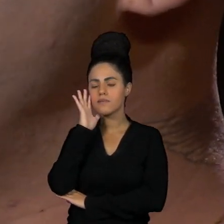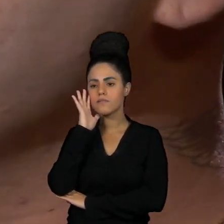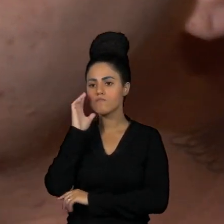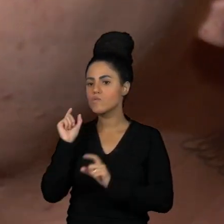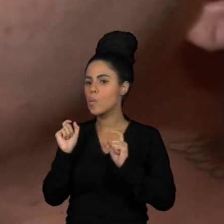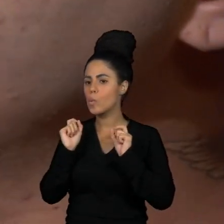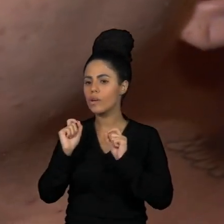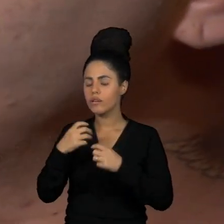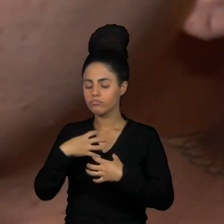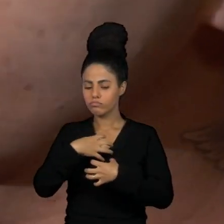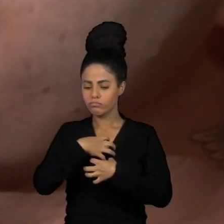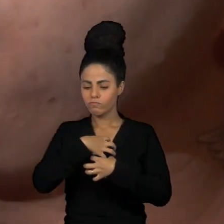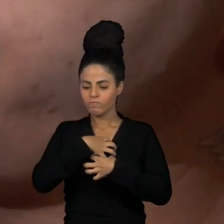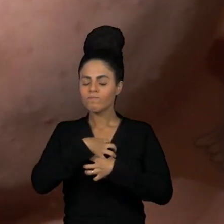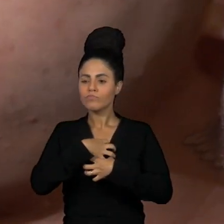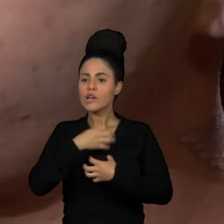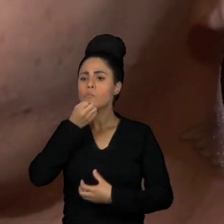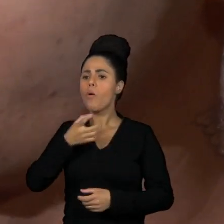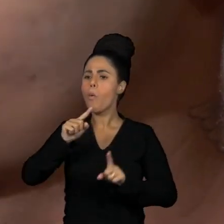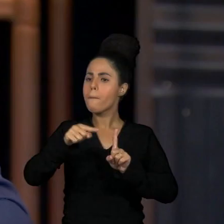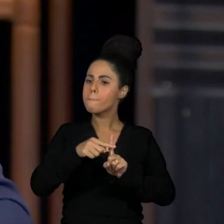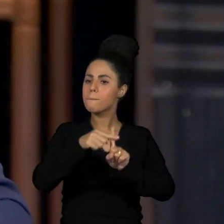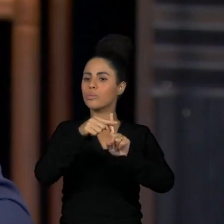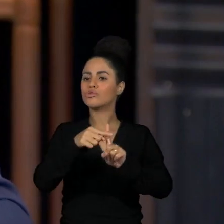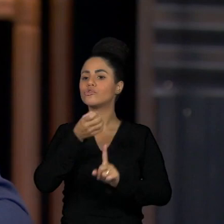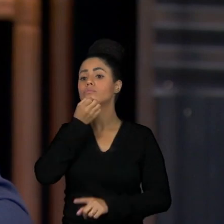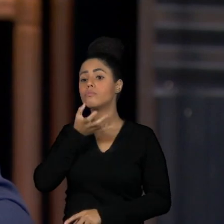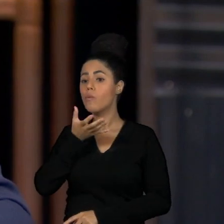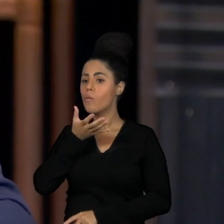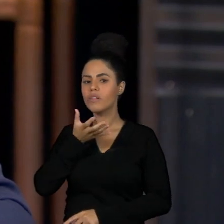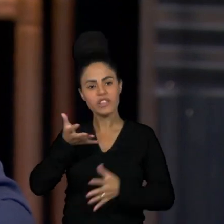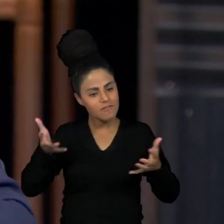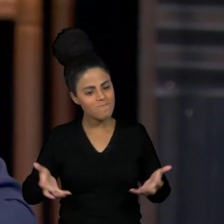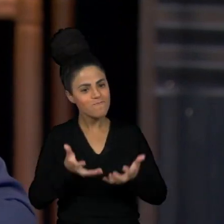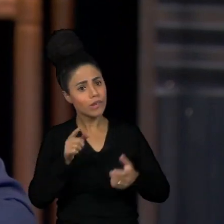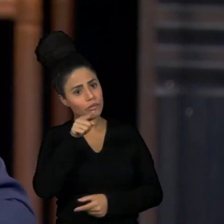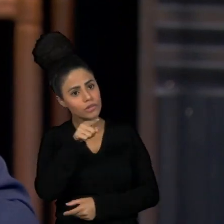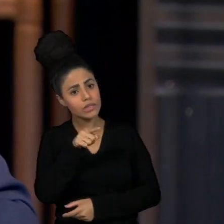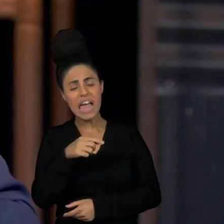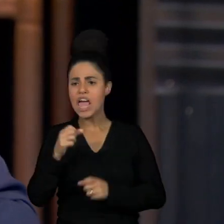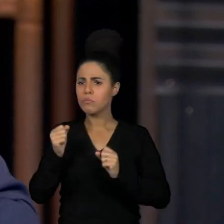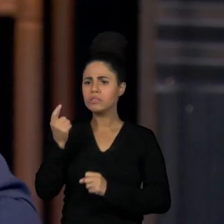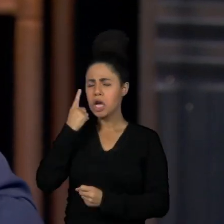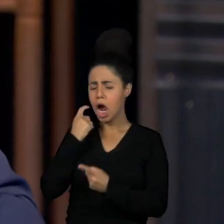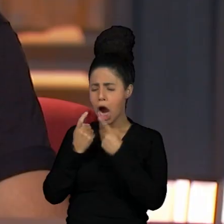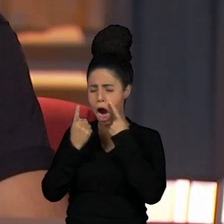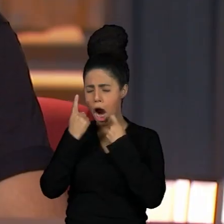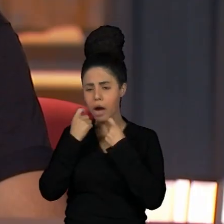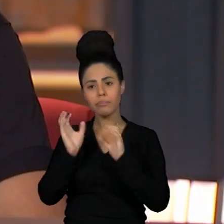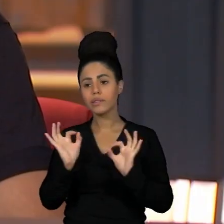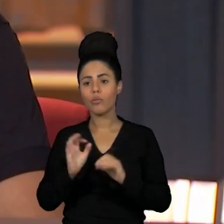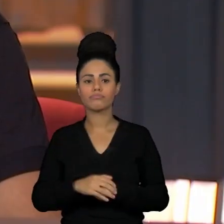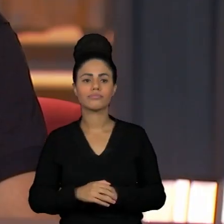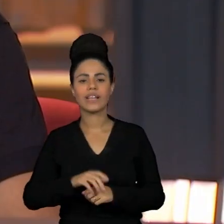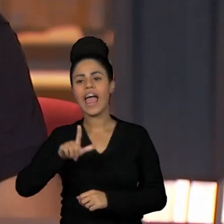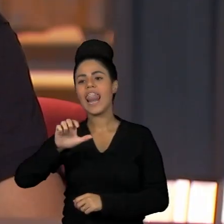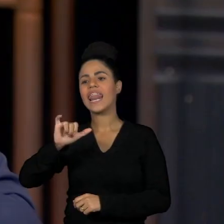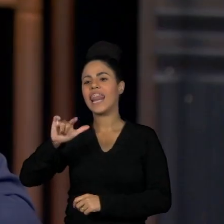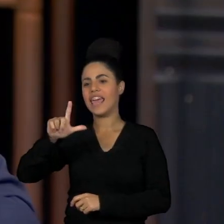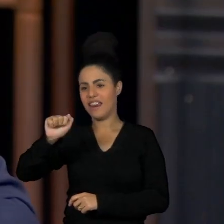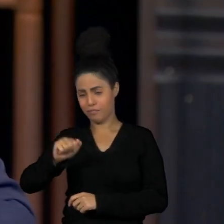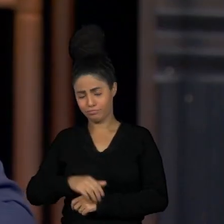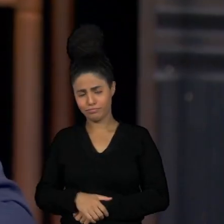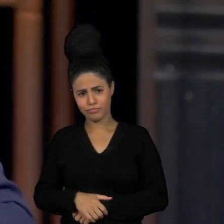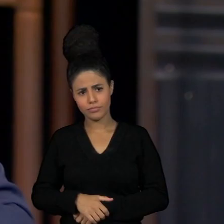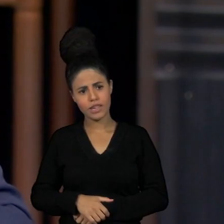uma reação positiva disso. Que te impulsionou. Exato. Porque eu poderia chorar. Qual é o algo nome do dela? tipo. Leila. O que